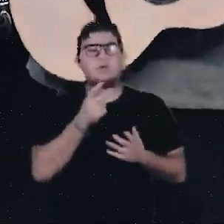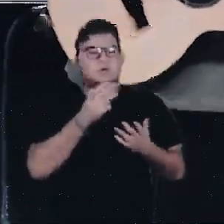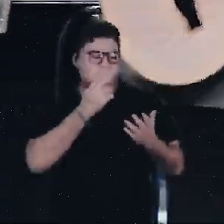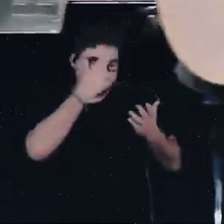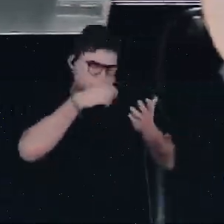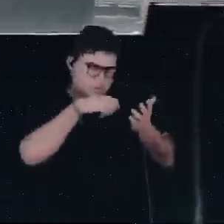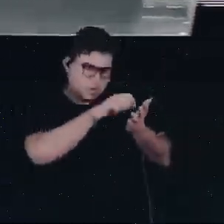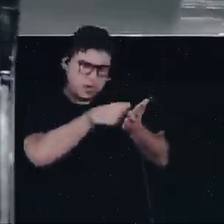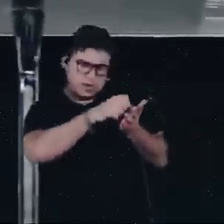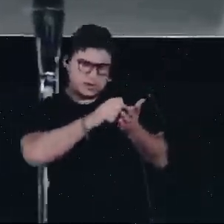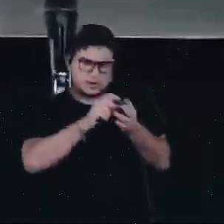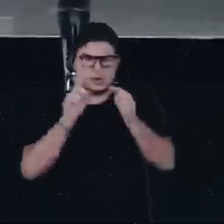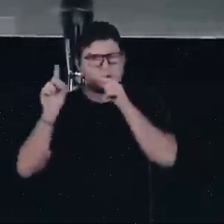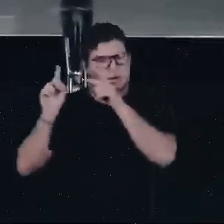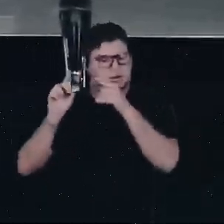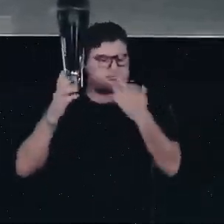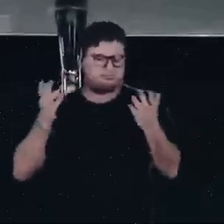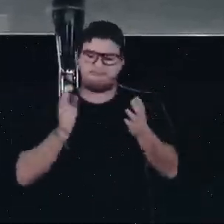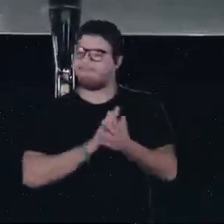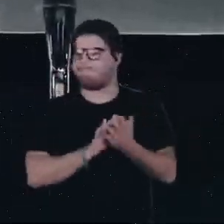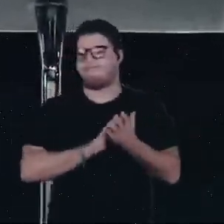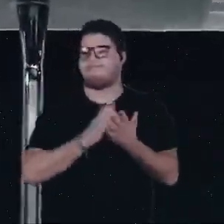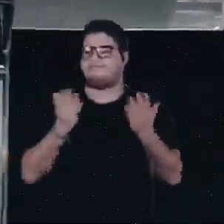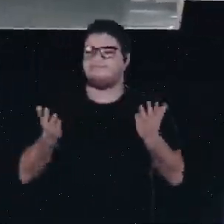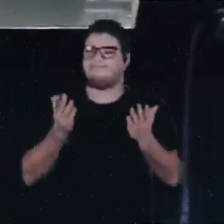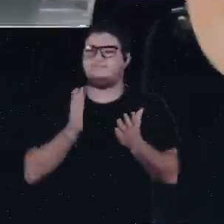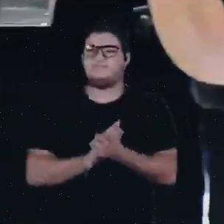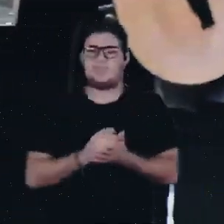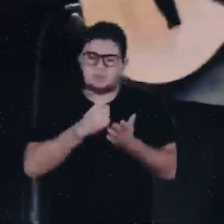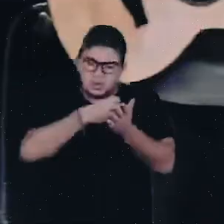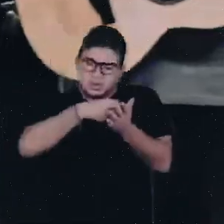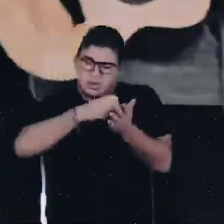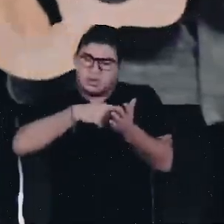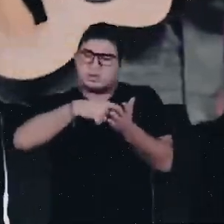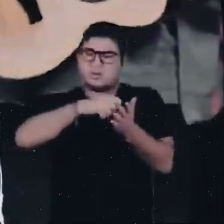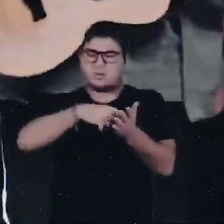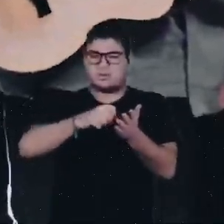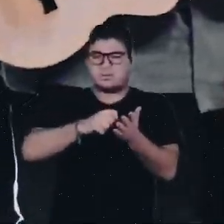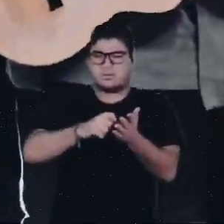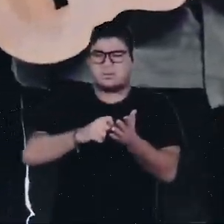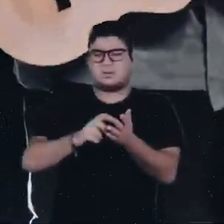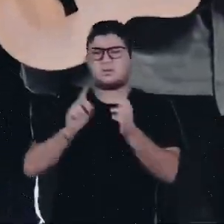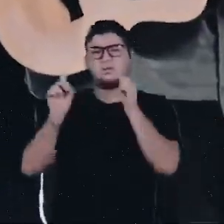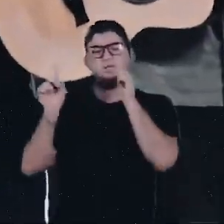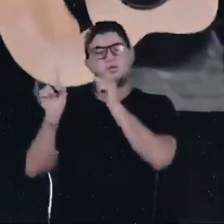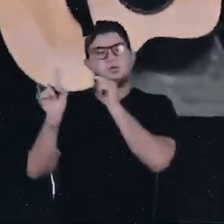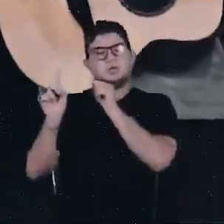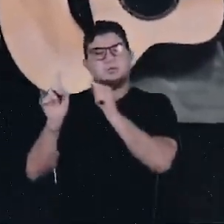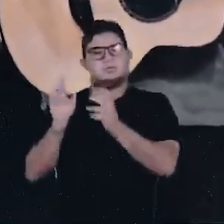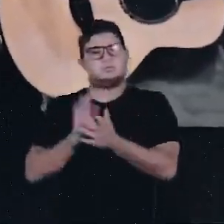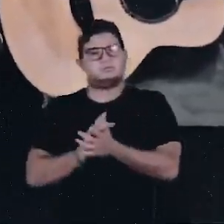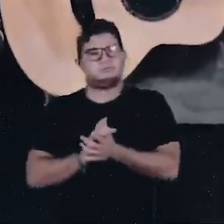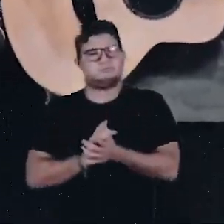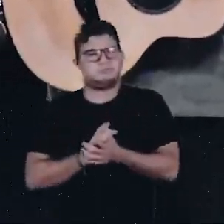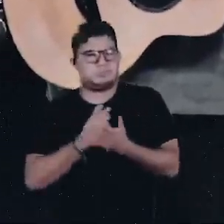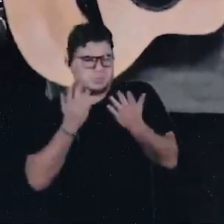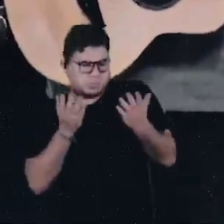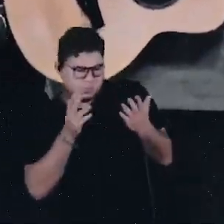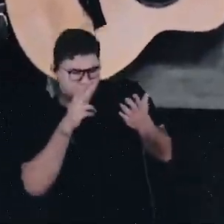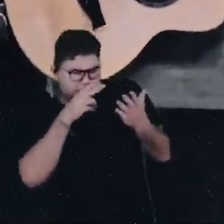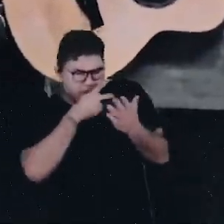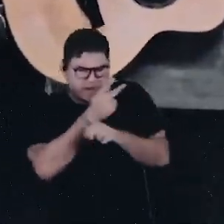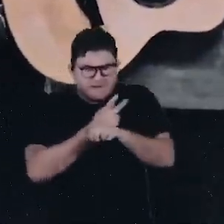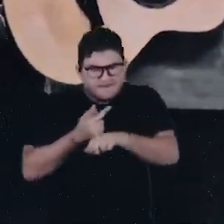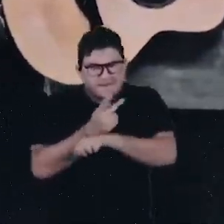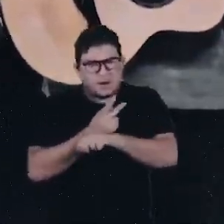é a assinatura dele. E outra coisa, se tiver assinatura lá que diz que é dele, eu vou até estranhar. Eu vou dizer: peraí, deixa eu procurar